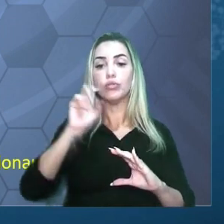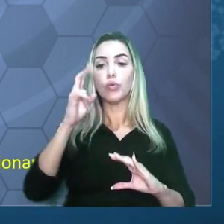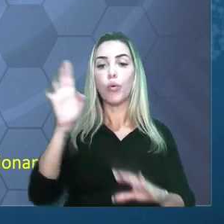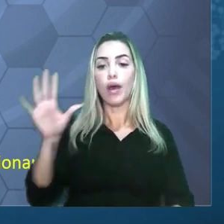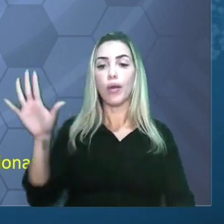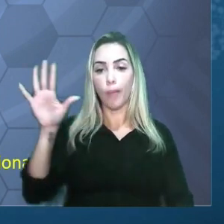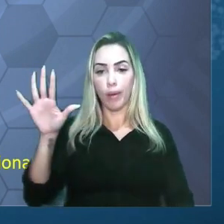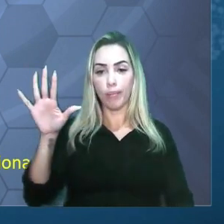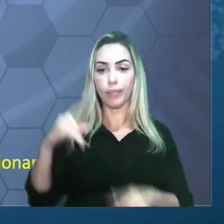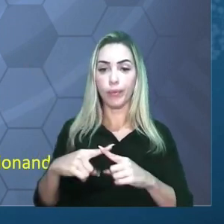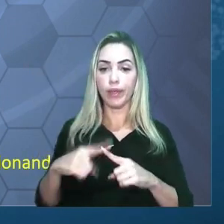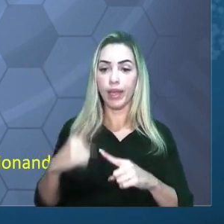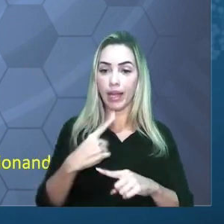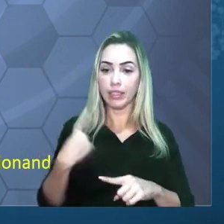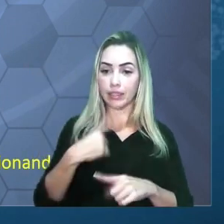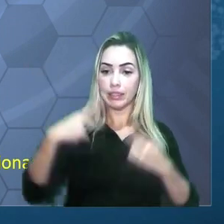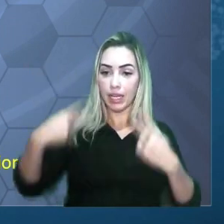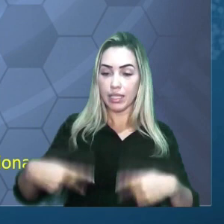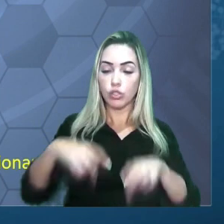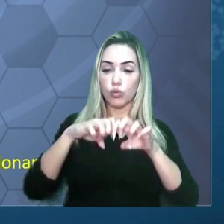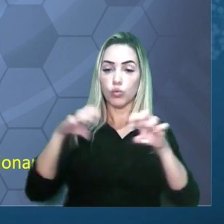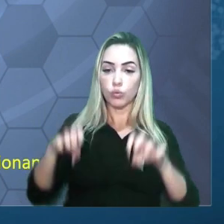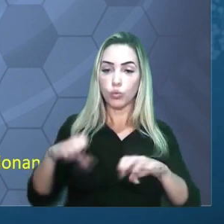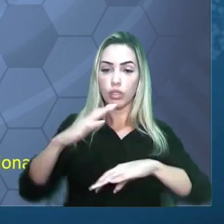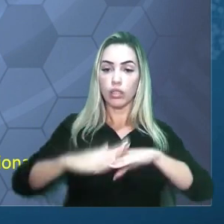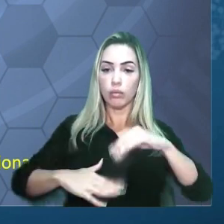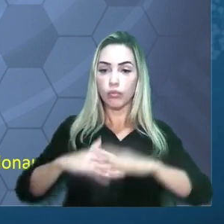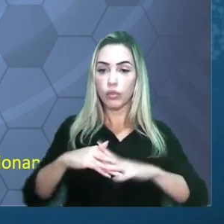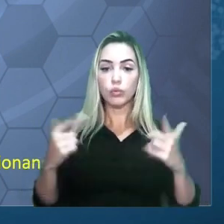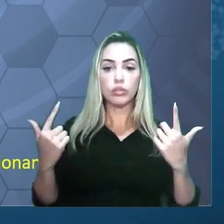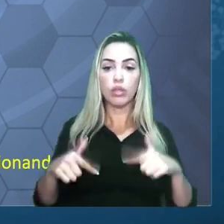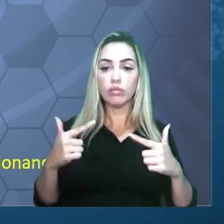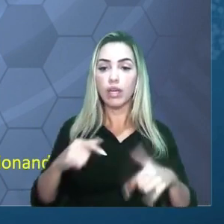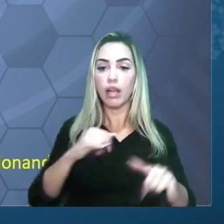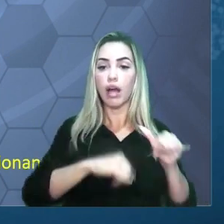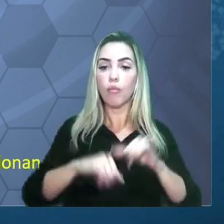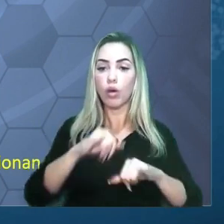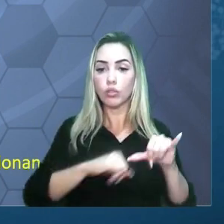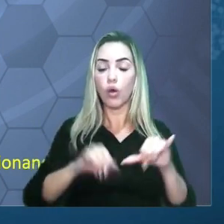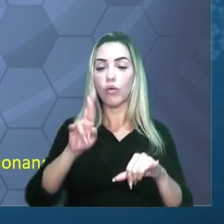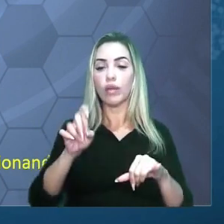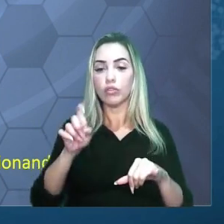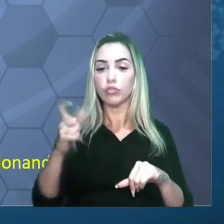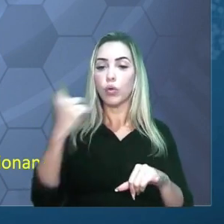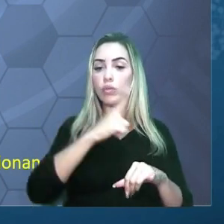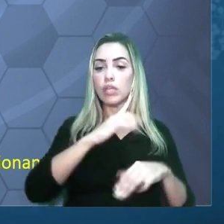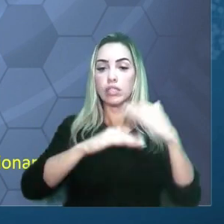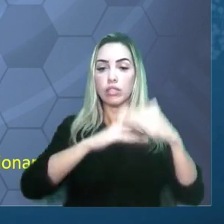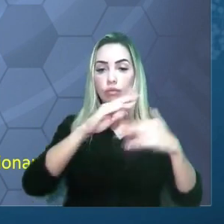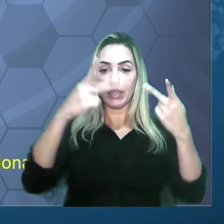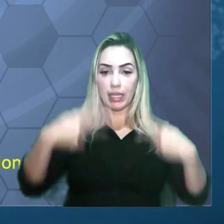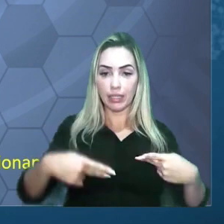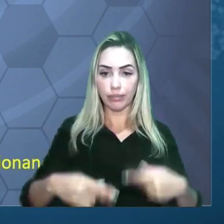nós, com tanto talento, com tanta infraestrutura, não temos uma rede de laboratórios que possa ser desenvolvida aqui?